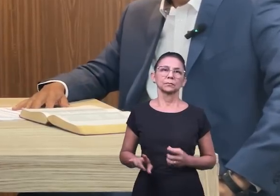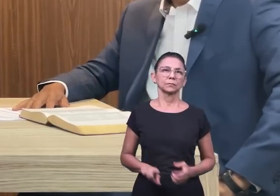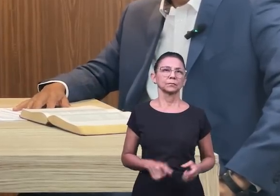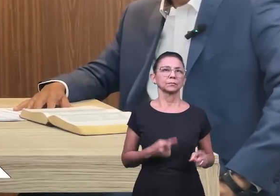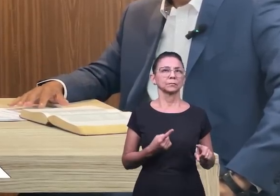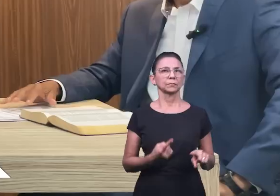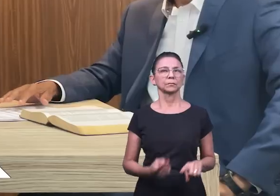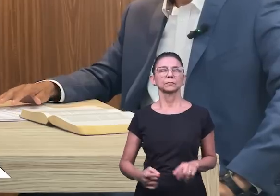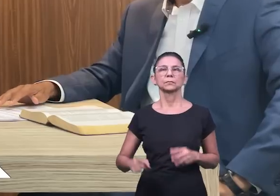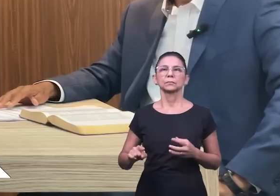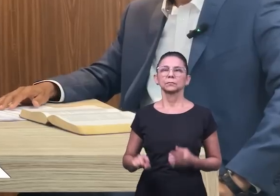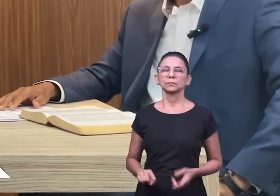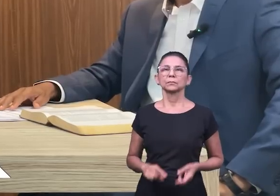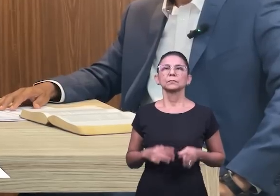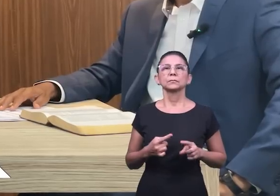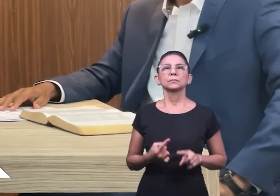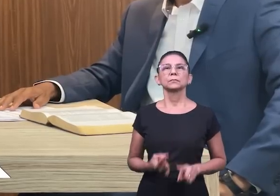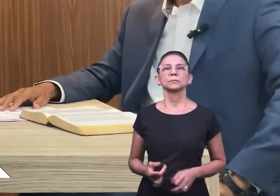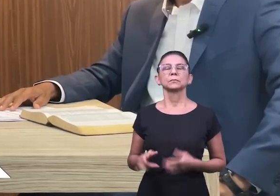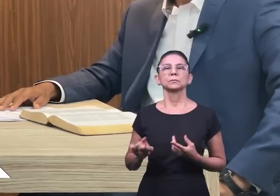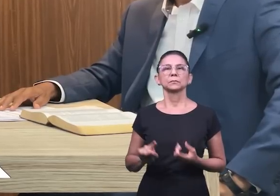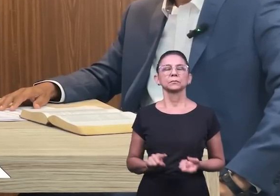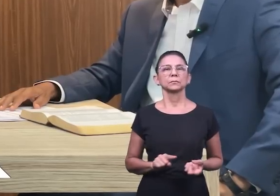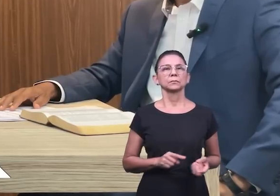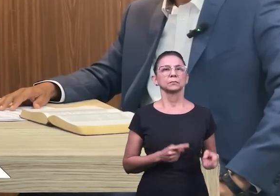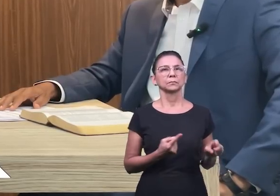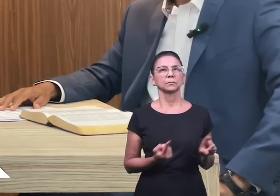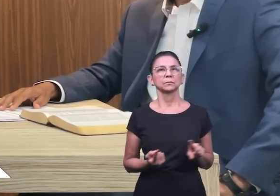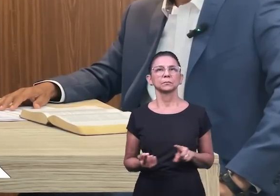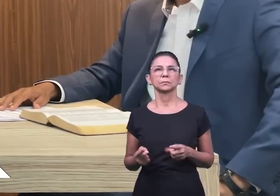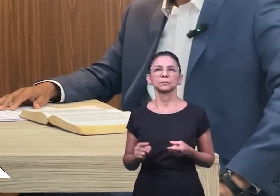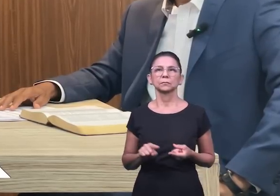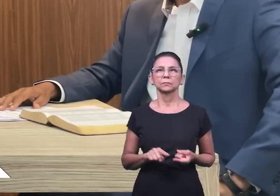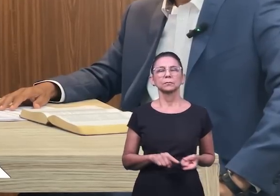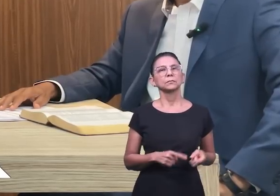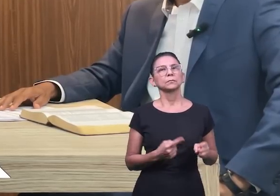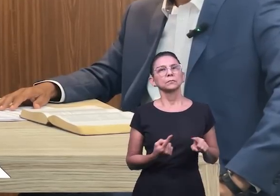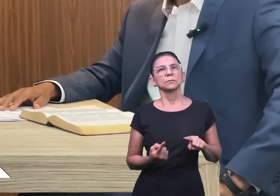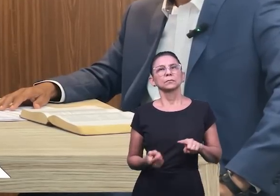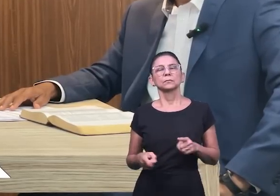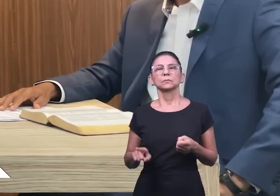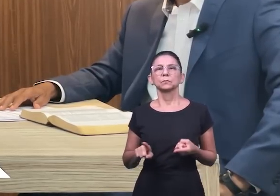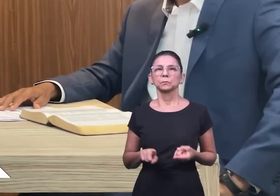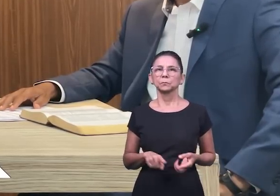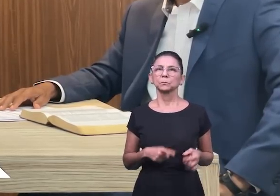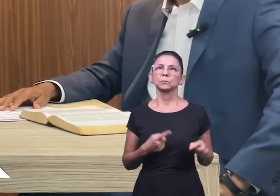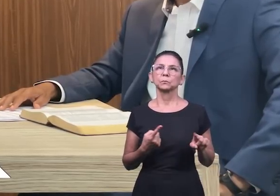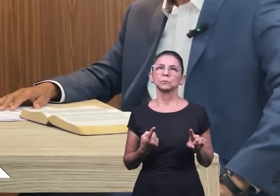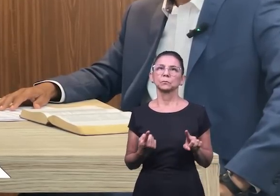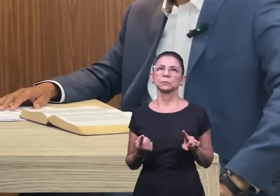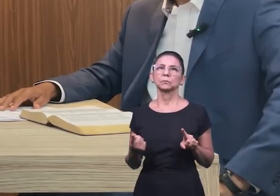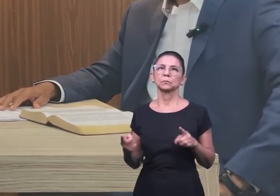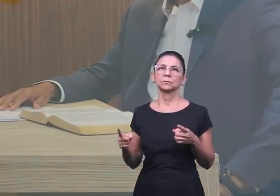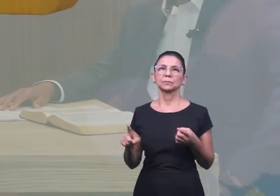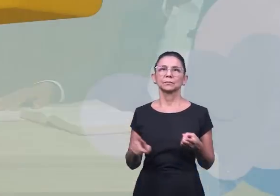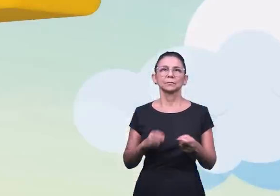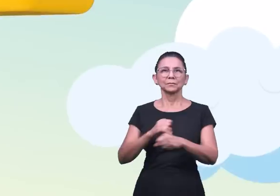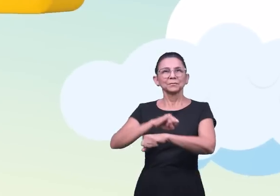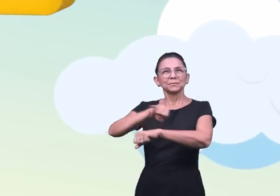Aproveitando agora, nós vamos cantar o hino das crianças para nos prepararmos para as perguntas em que as crianças vão responder.